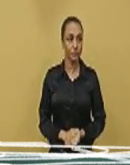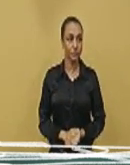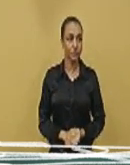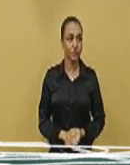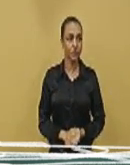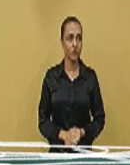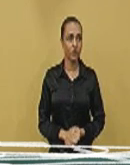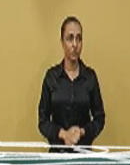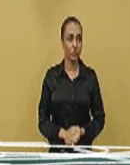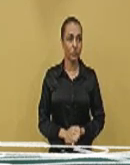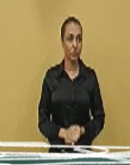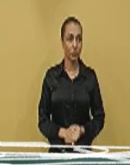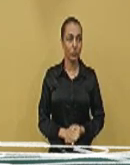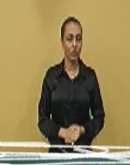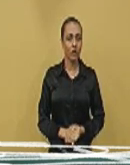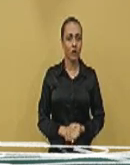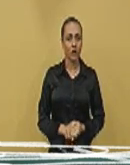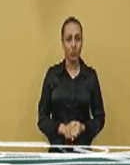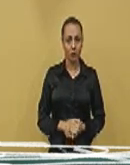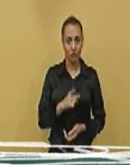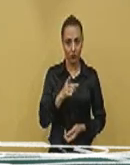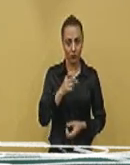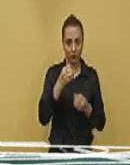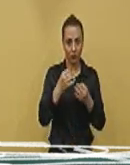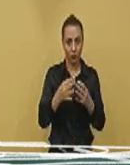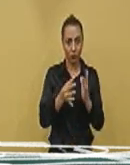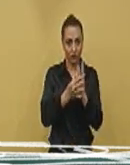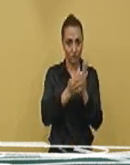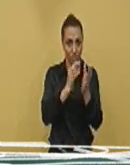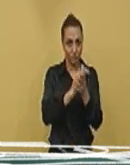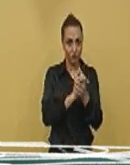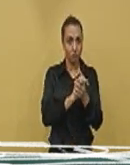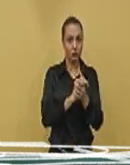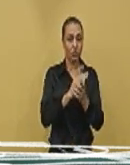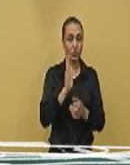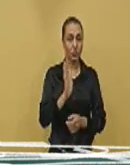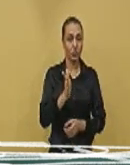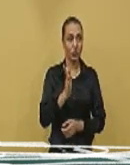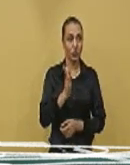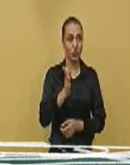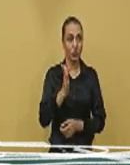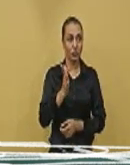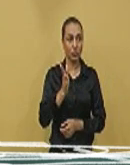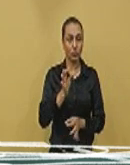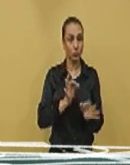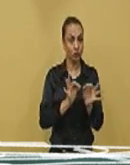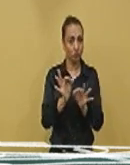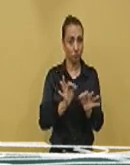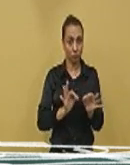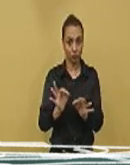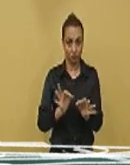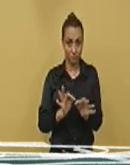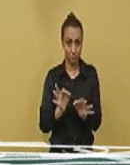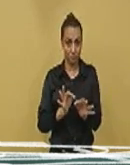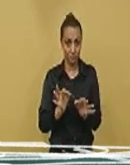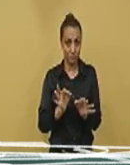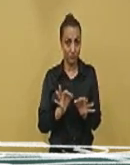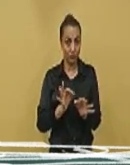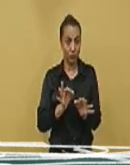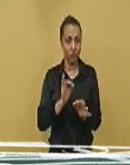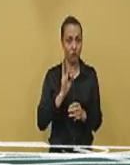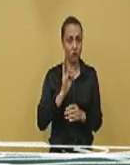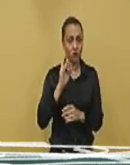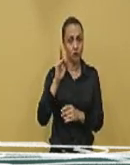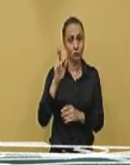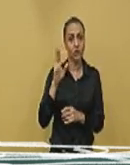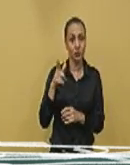Sobre o senhor supostamente ter colocado a sua esposa num cargo ao qual ela não estava preparada, não tinha o master necessário, vamos.